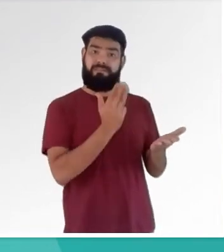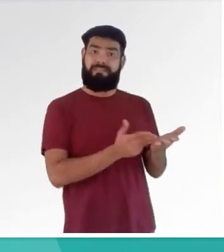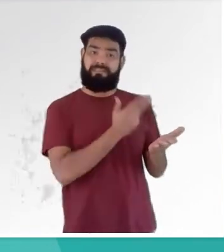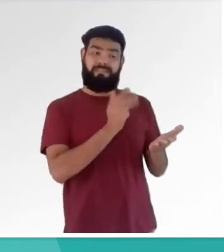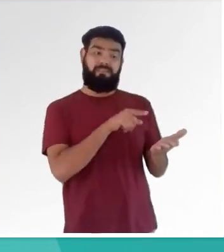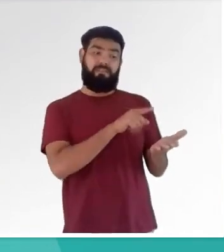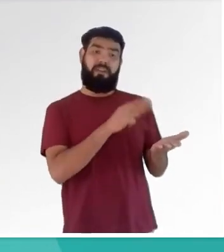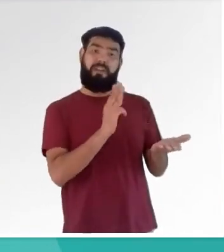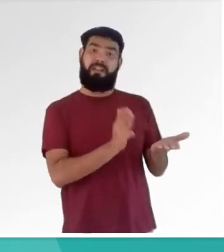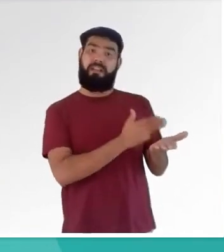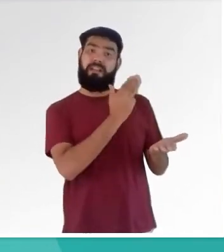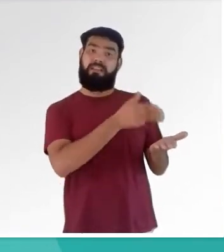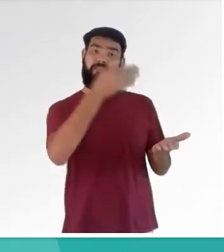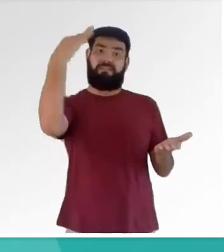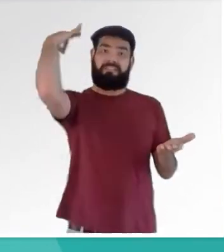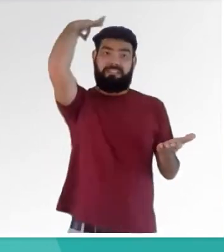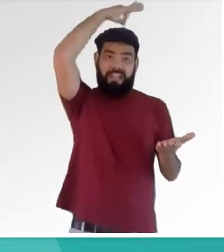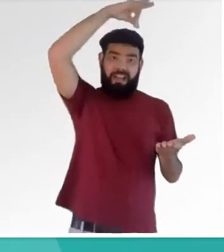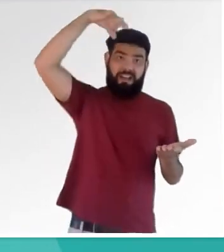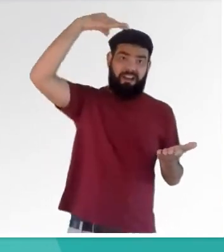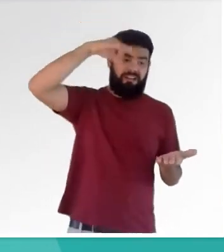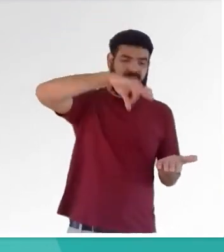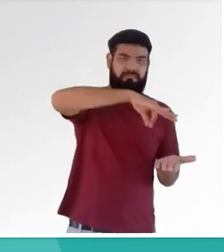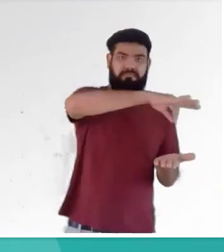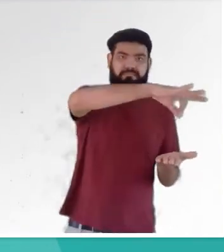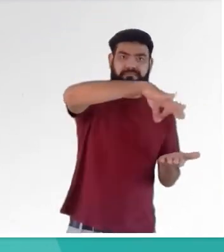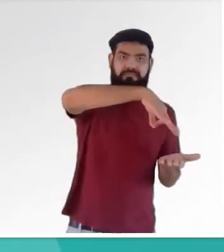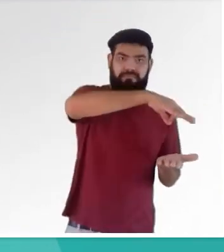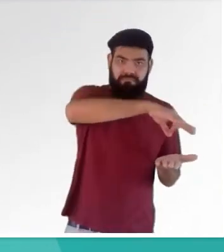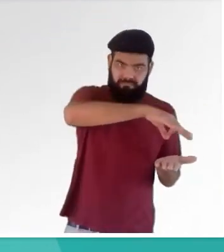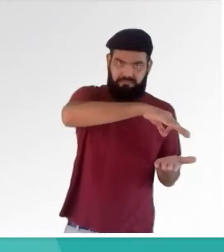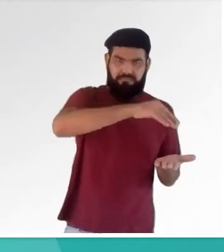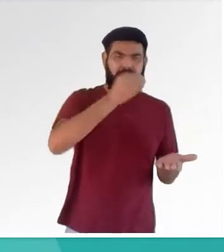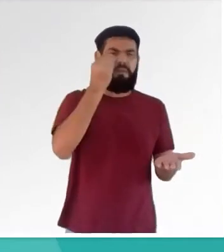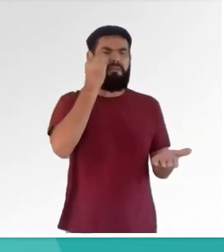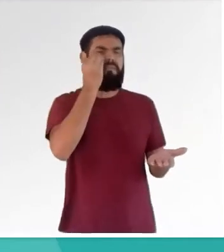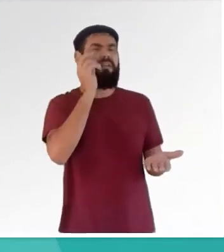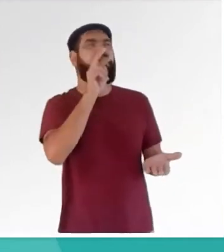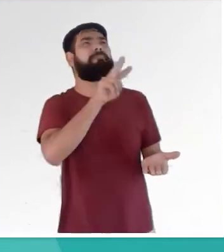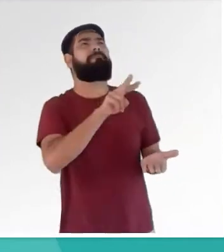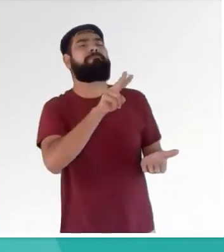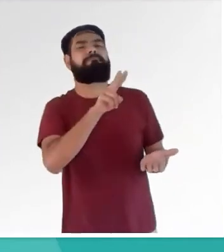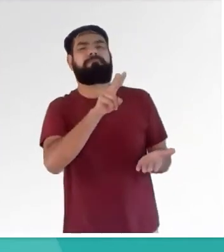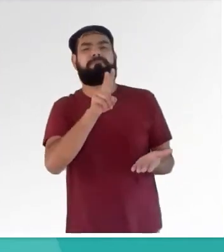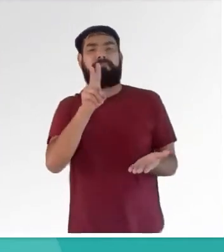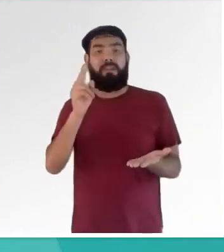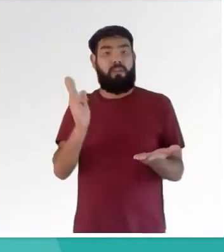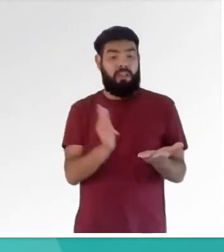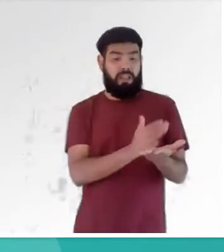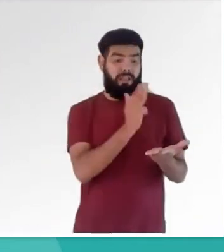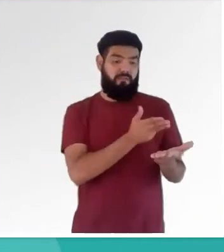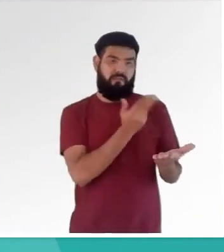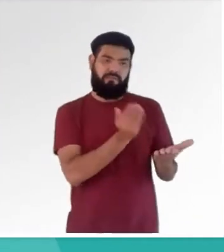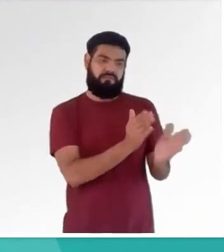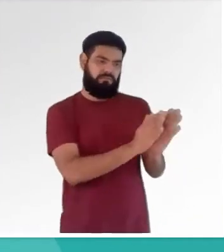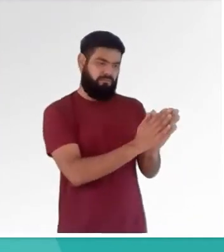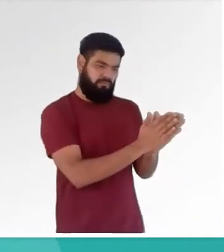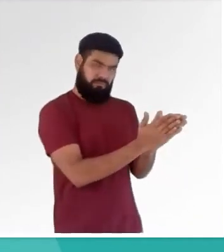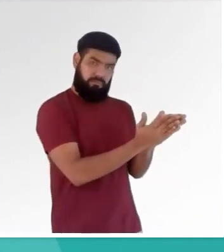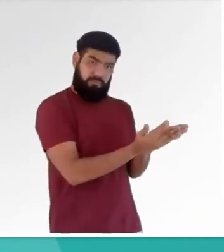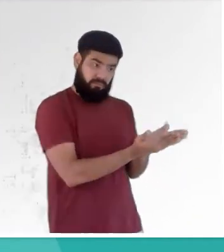sagrados. Então vamos ver, é baseado nesses livros sagrados, né, em livros